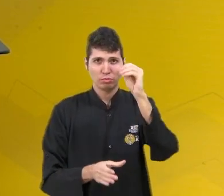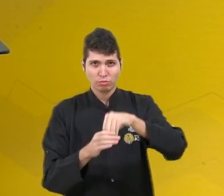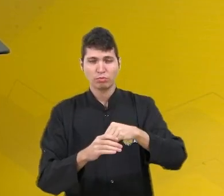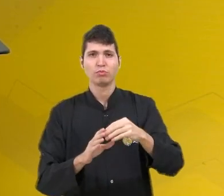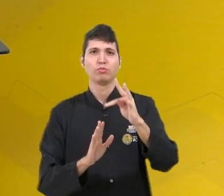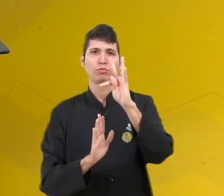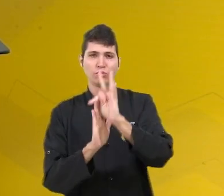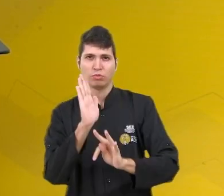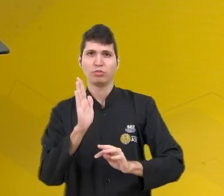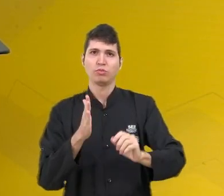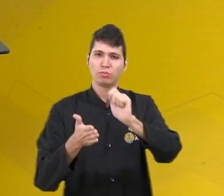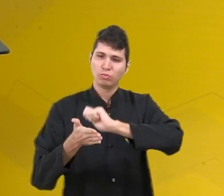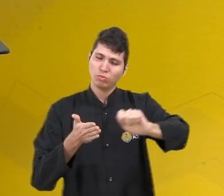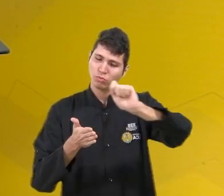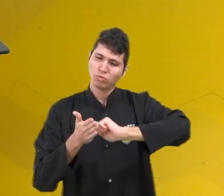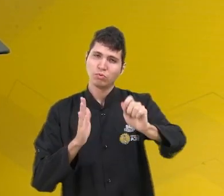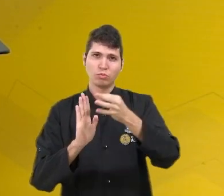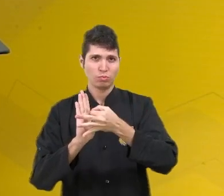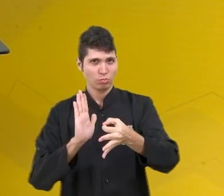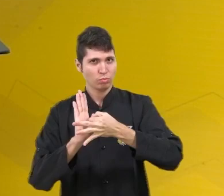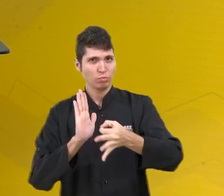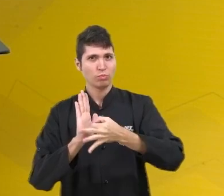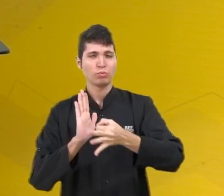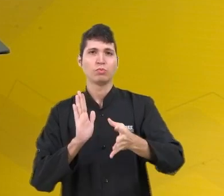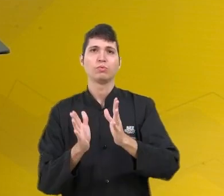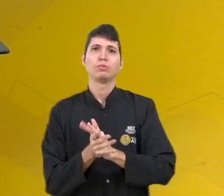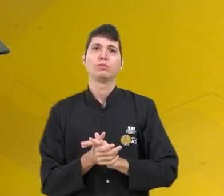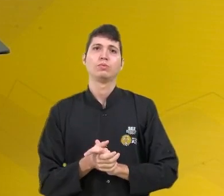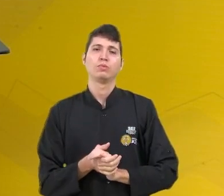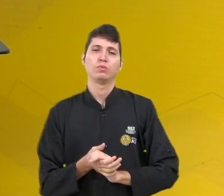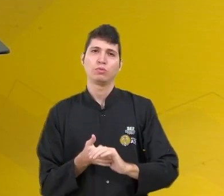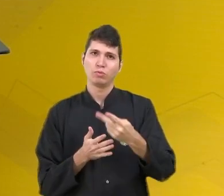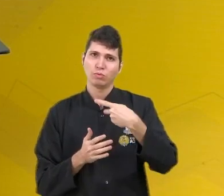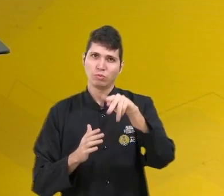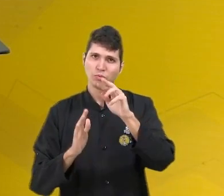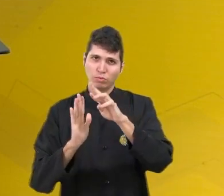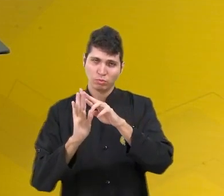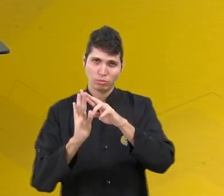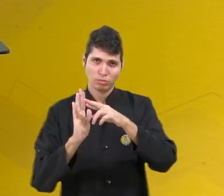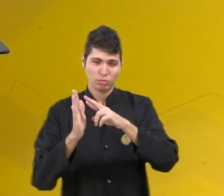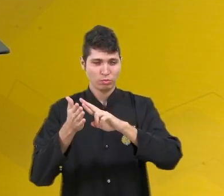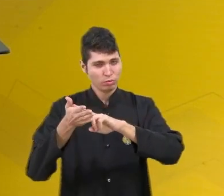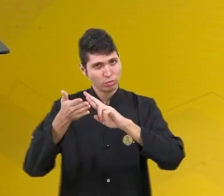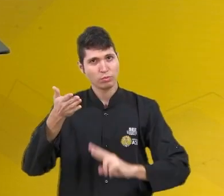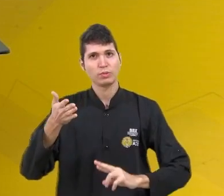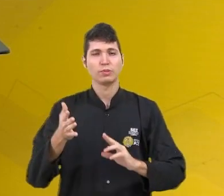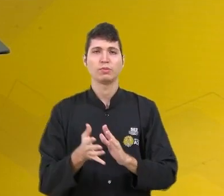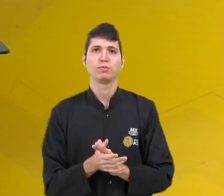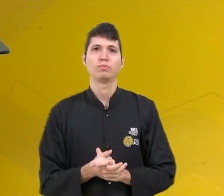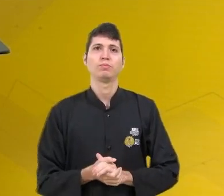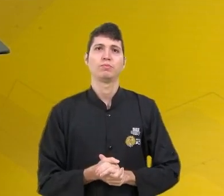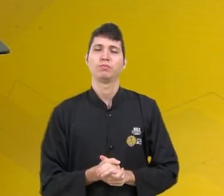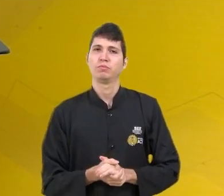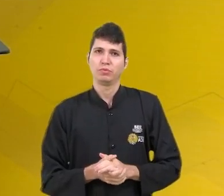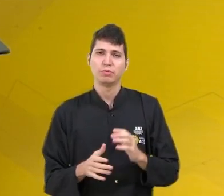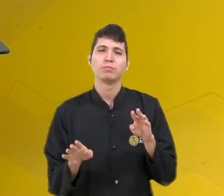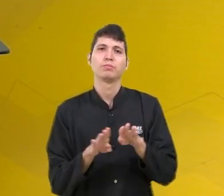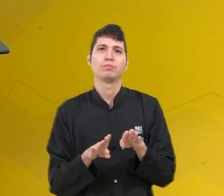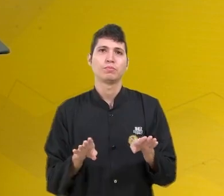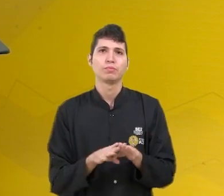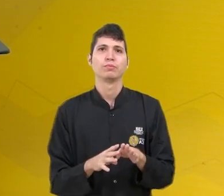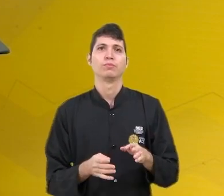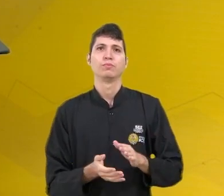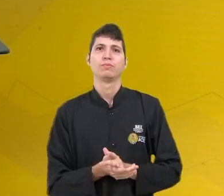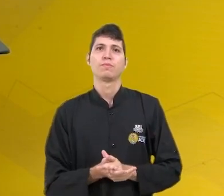pontos, então é uma competência que você pode, sim, muito bem gabaritar. Então, fique comigo, né? Acompanhe